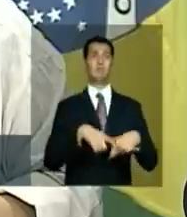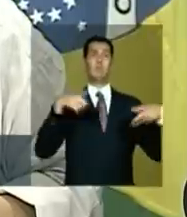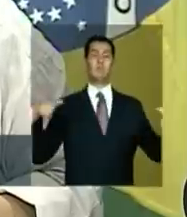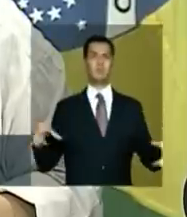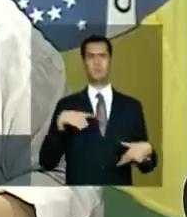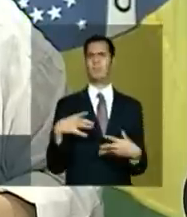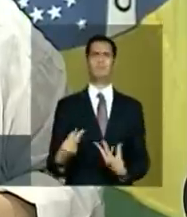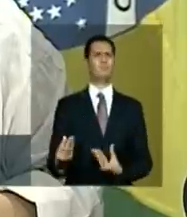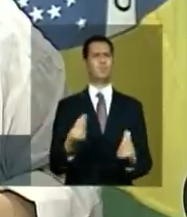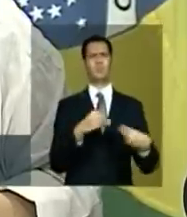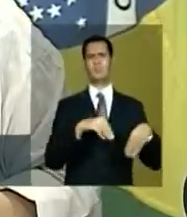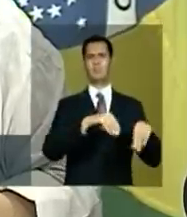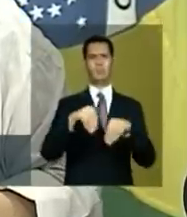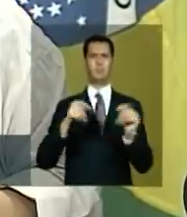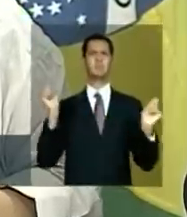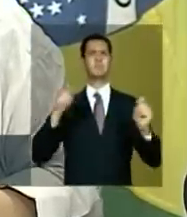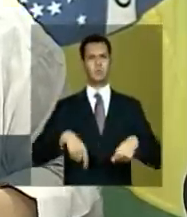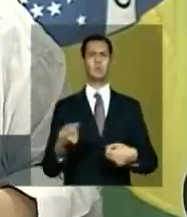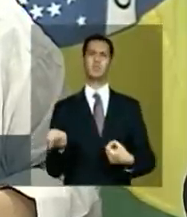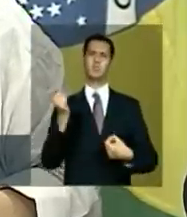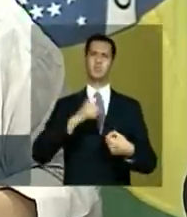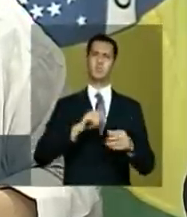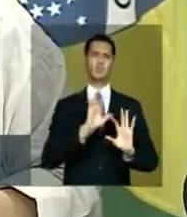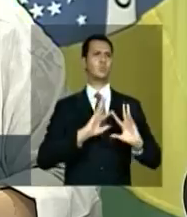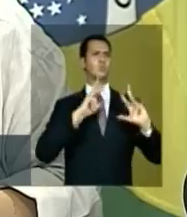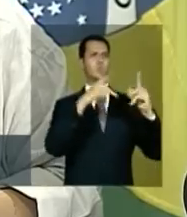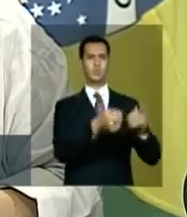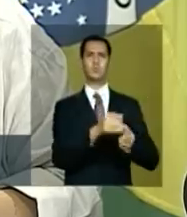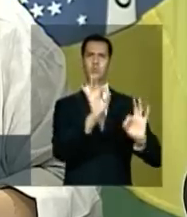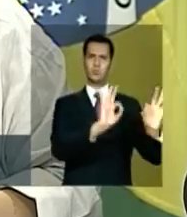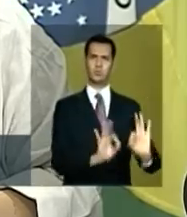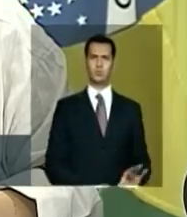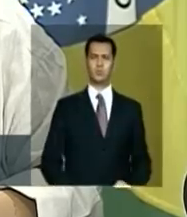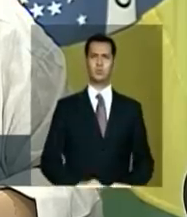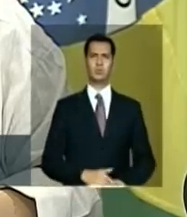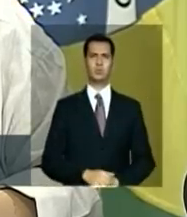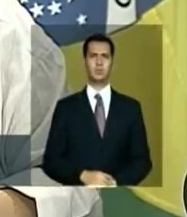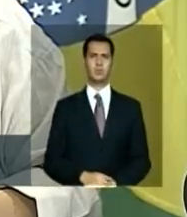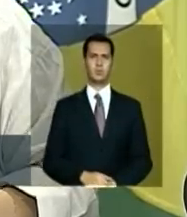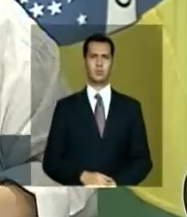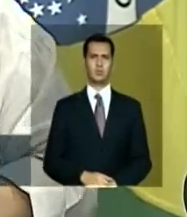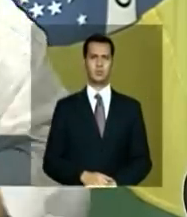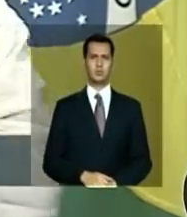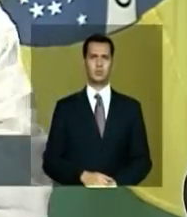extensão de propriedade e t condições de recuperar tudo que foi degradado